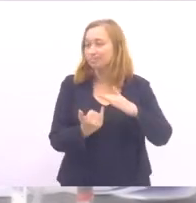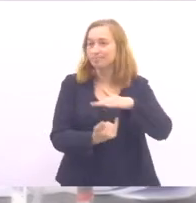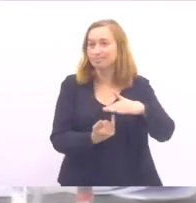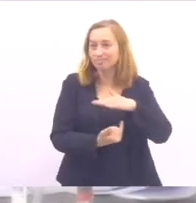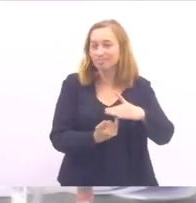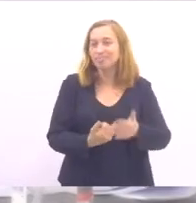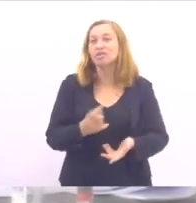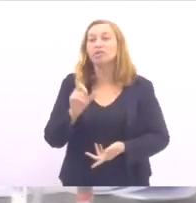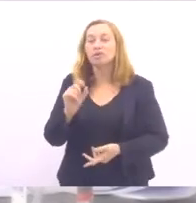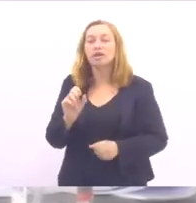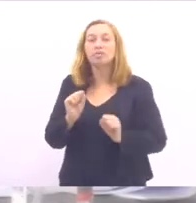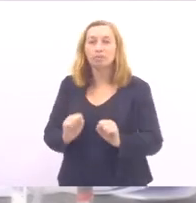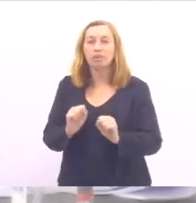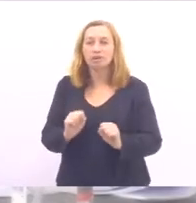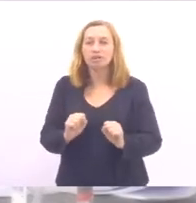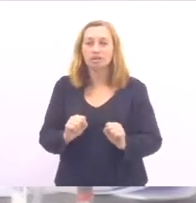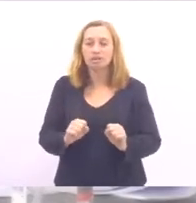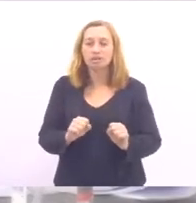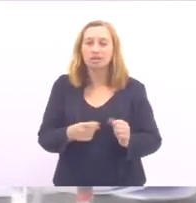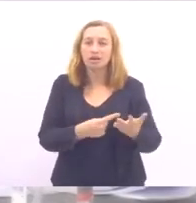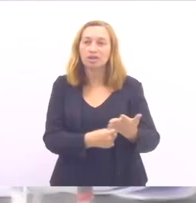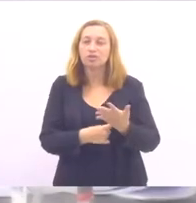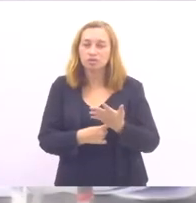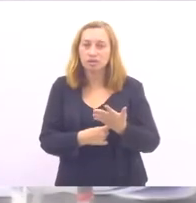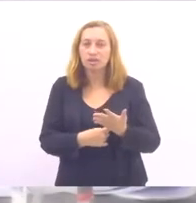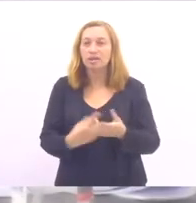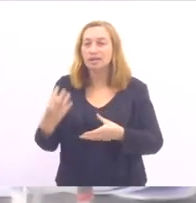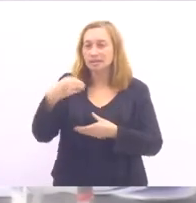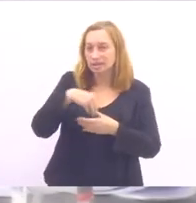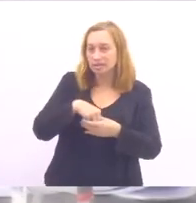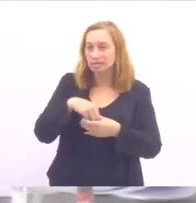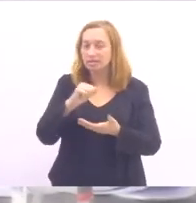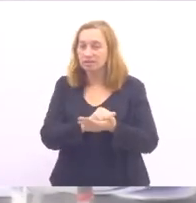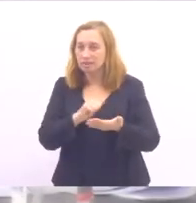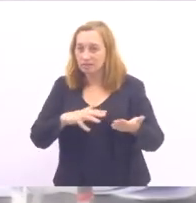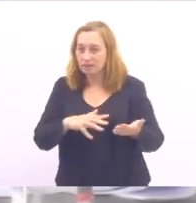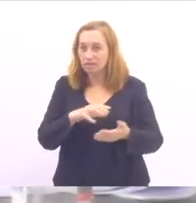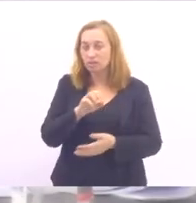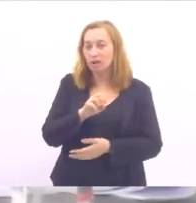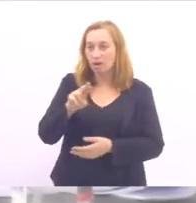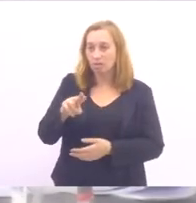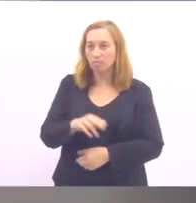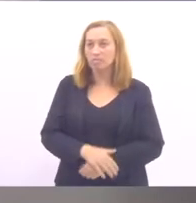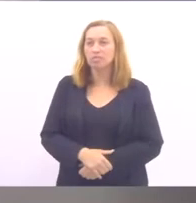O que, que a senhora pode nos dar uma luz aqui dentro das atividades do CAL?